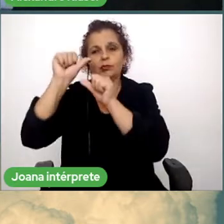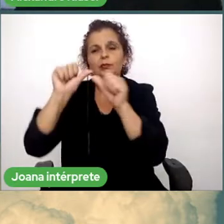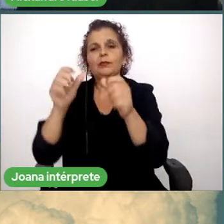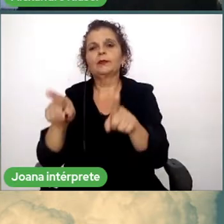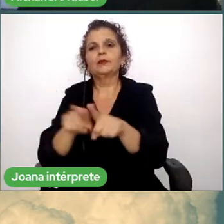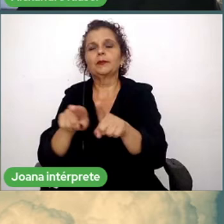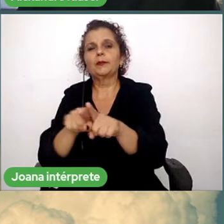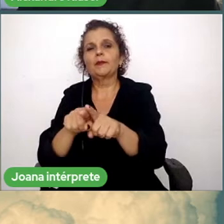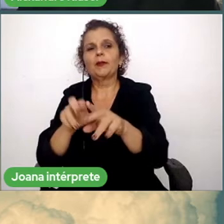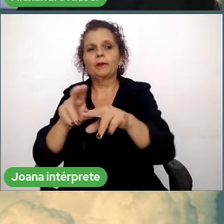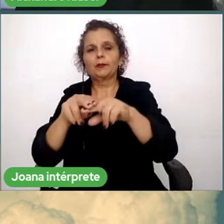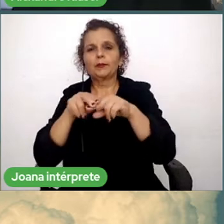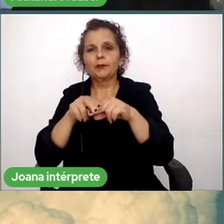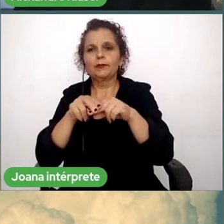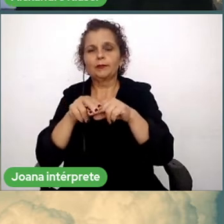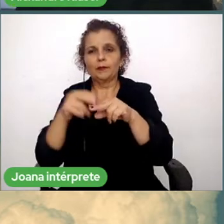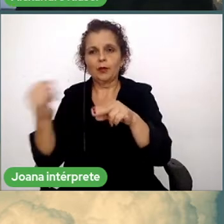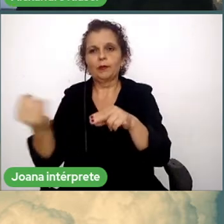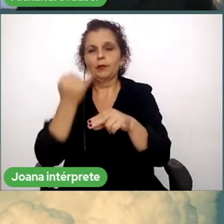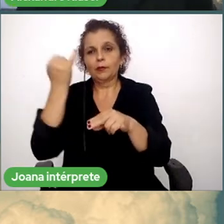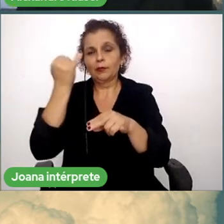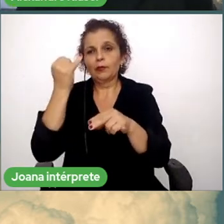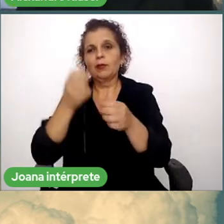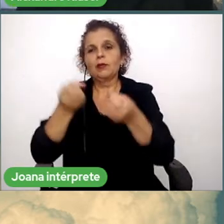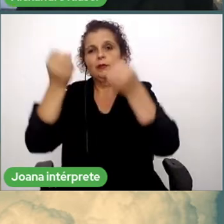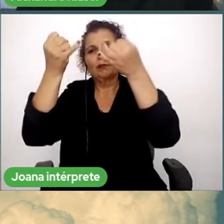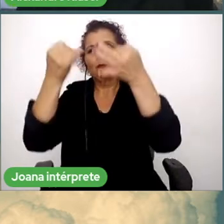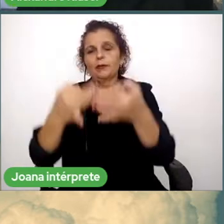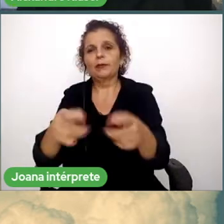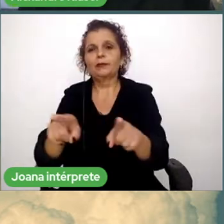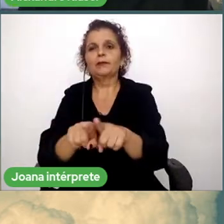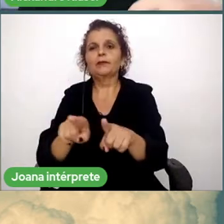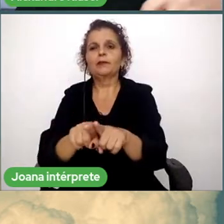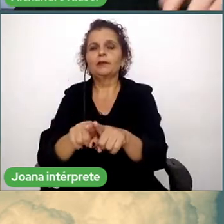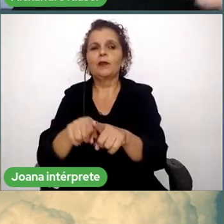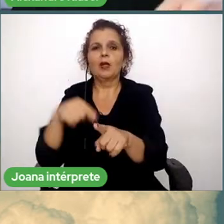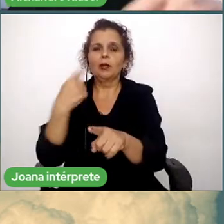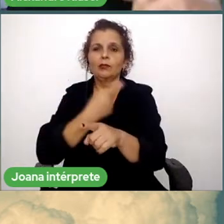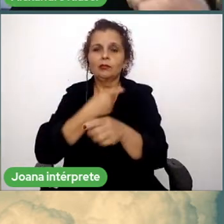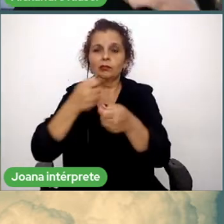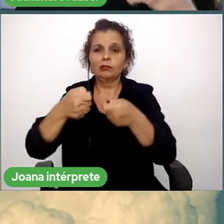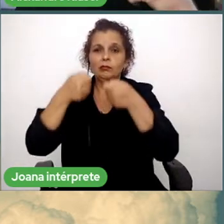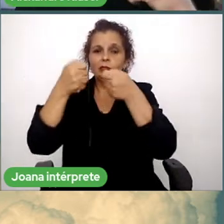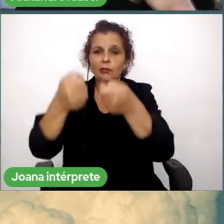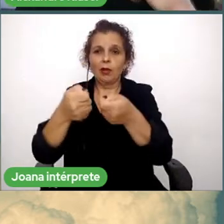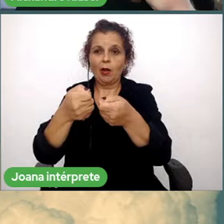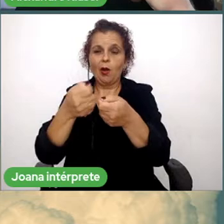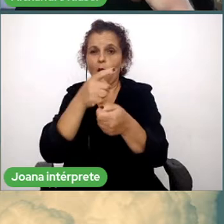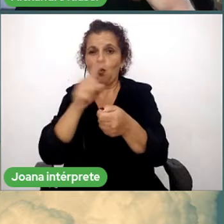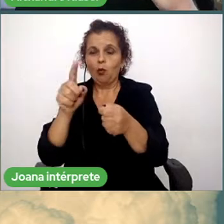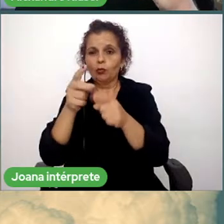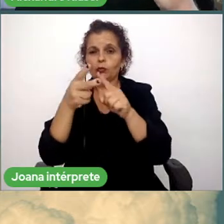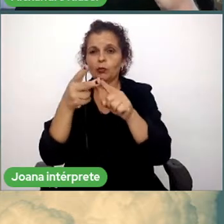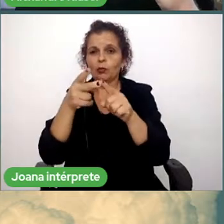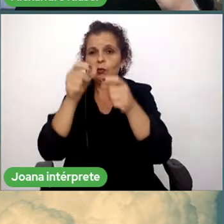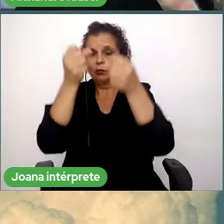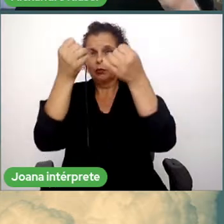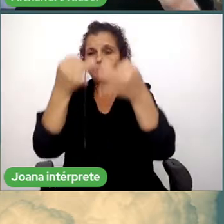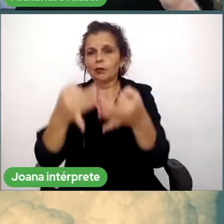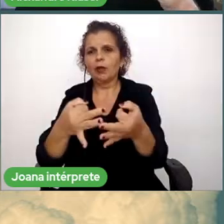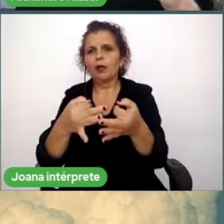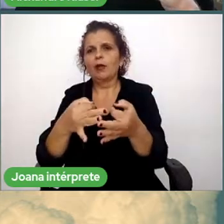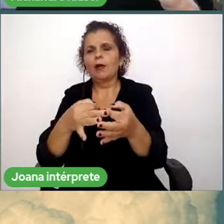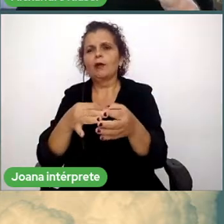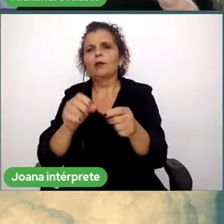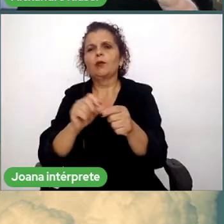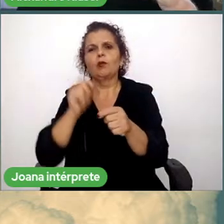isso é algo muito importante de falar, porque isso nos leva ao último ponto que eu trouxe aqui, que muito passa pela mudança de